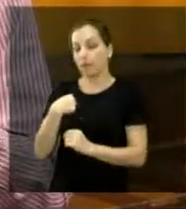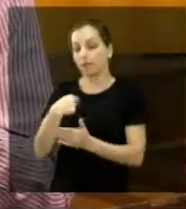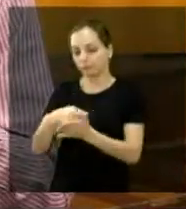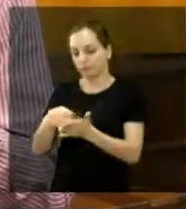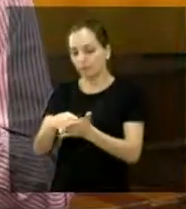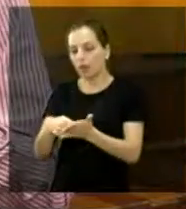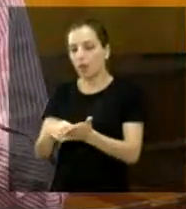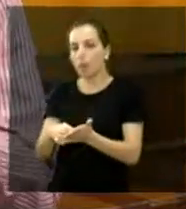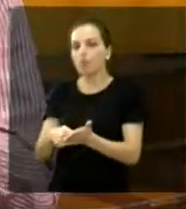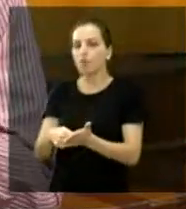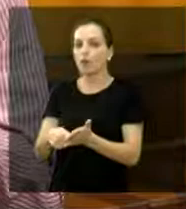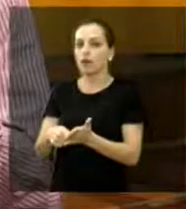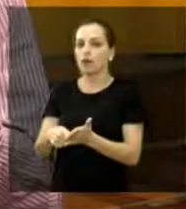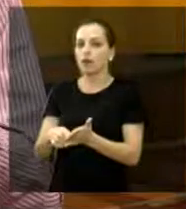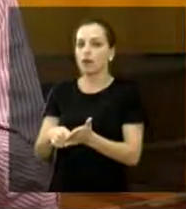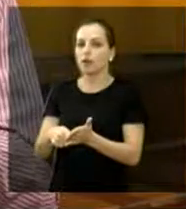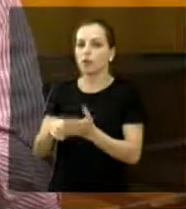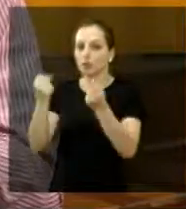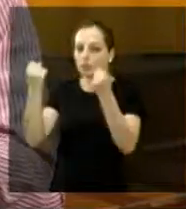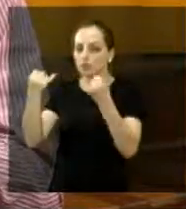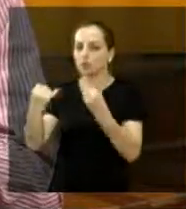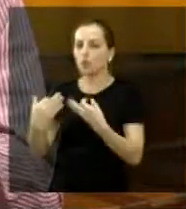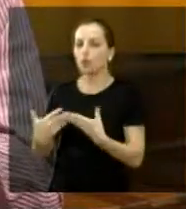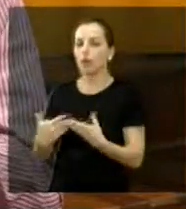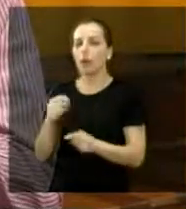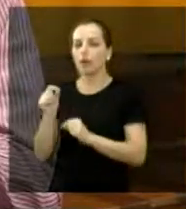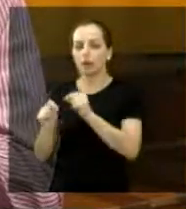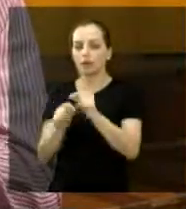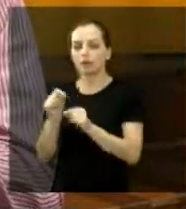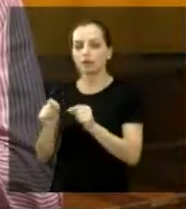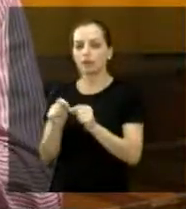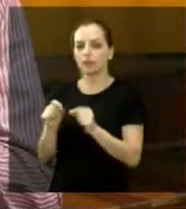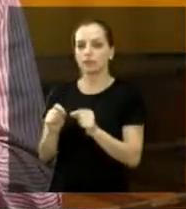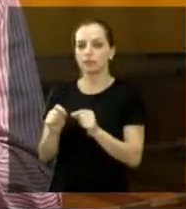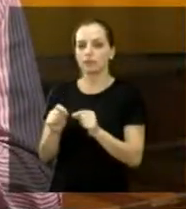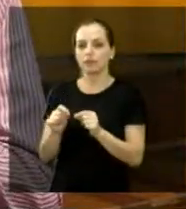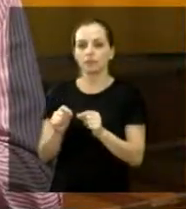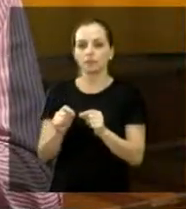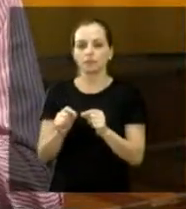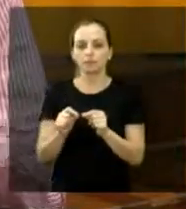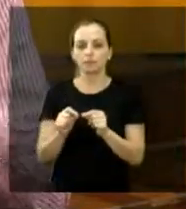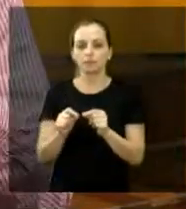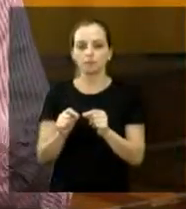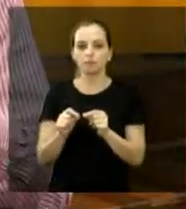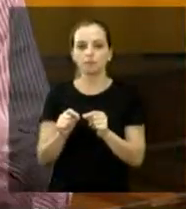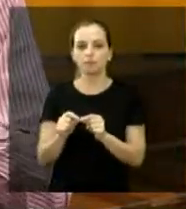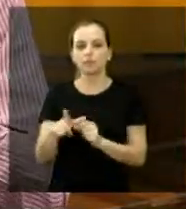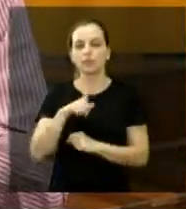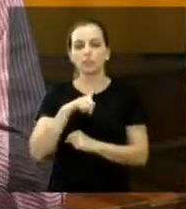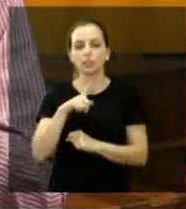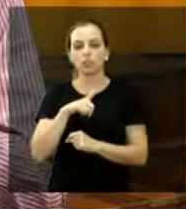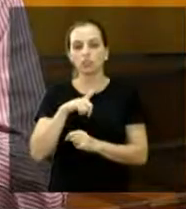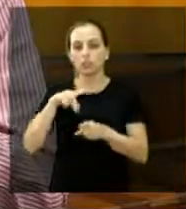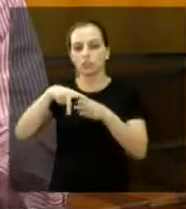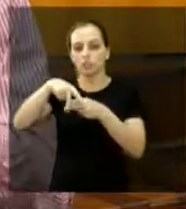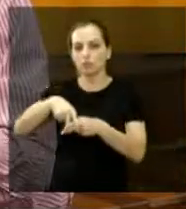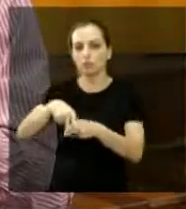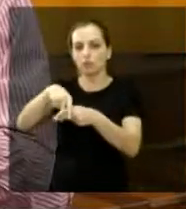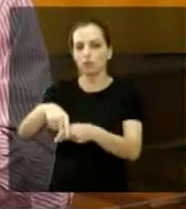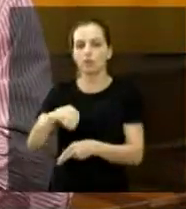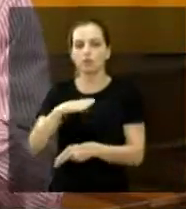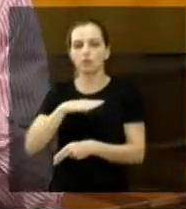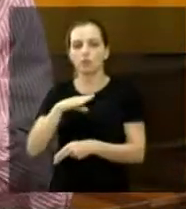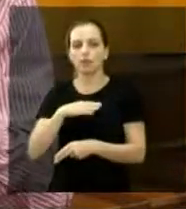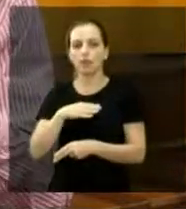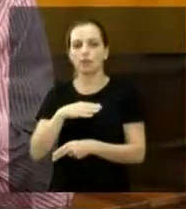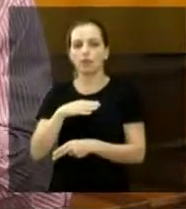Rádio Independente naquela época. Foi pouco antes de vir para Araraquara. Havia em Barretos uma gravadora,